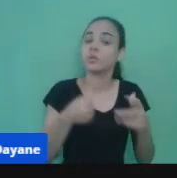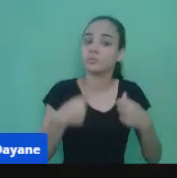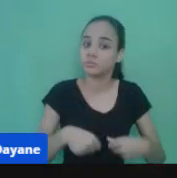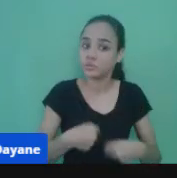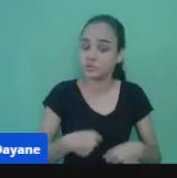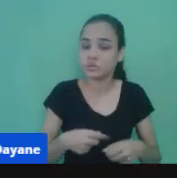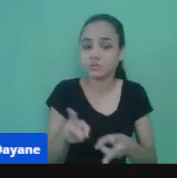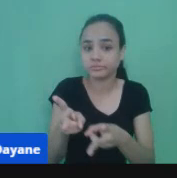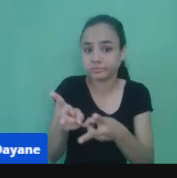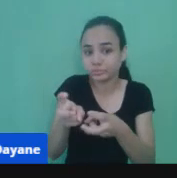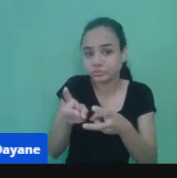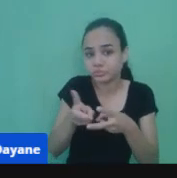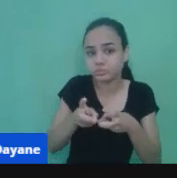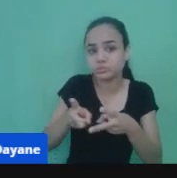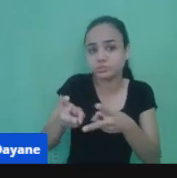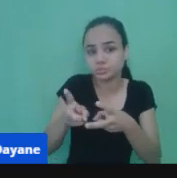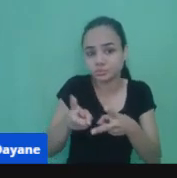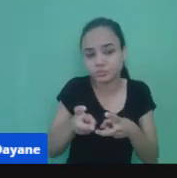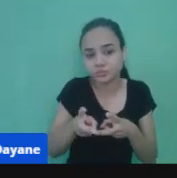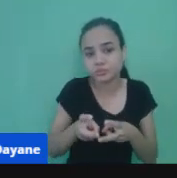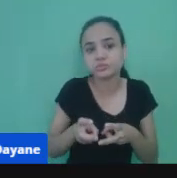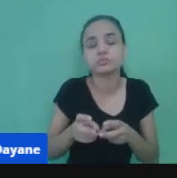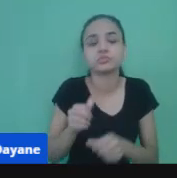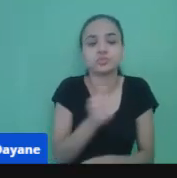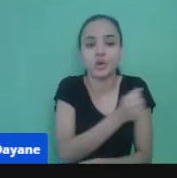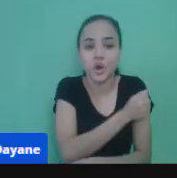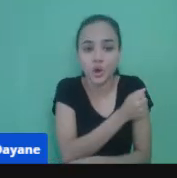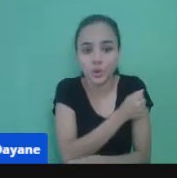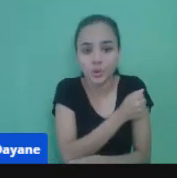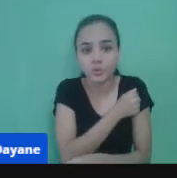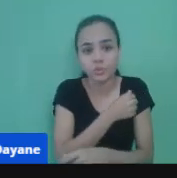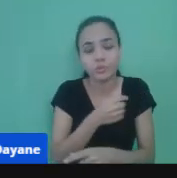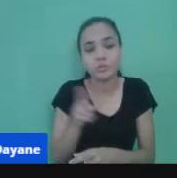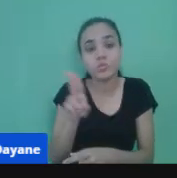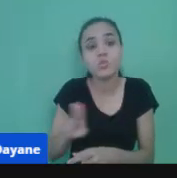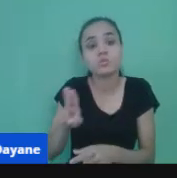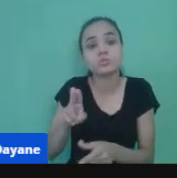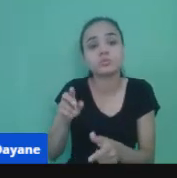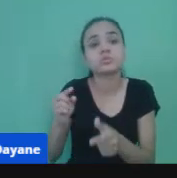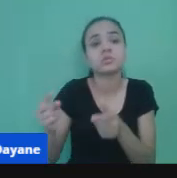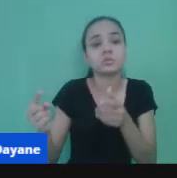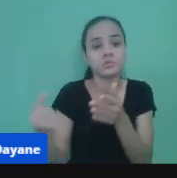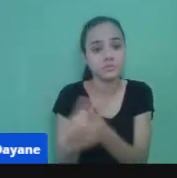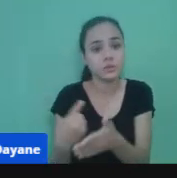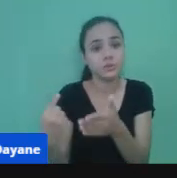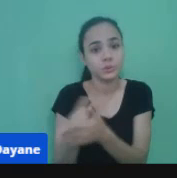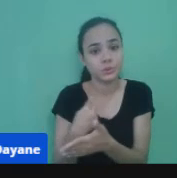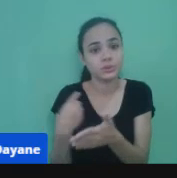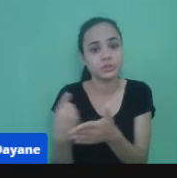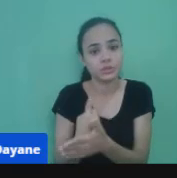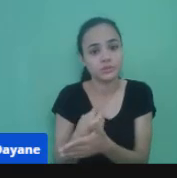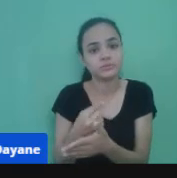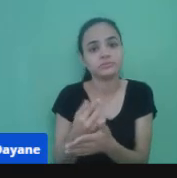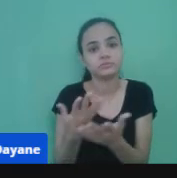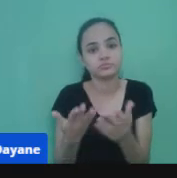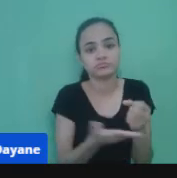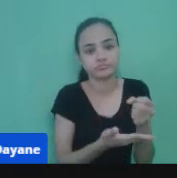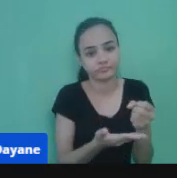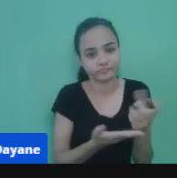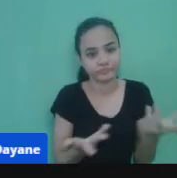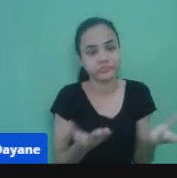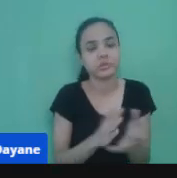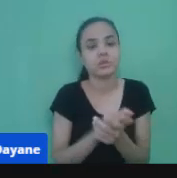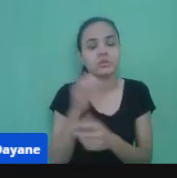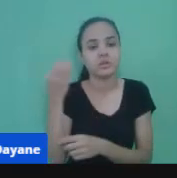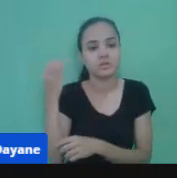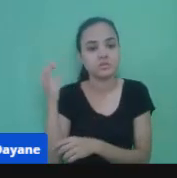partir daquelas perguntas feitas, e aí, a partir da ciência geográfica, lembra no começo da minha fala